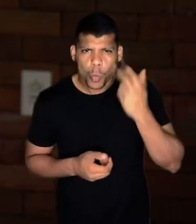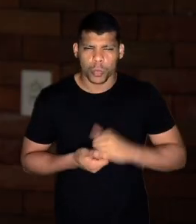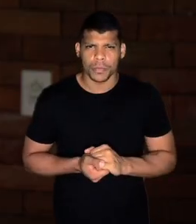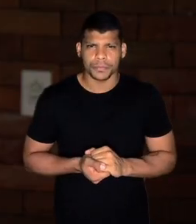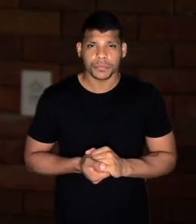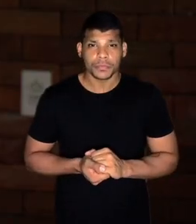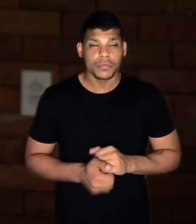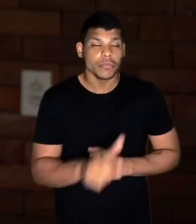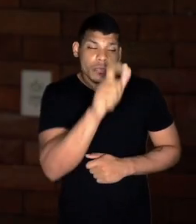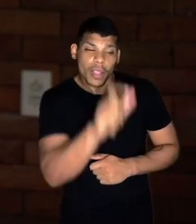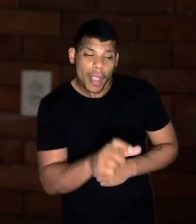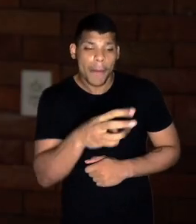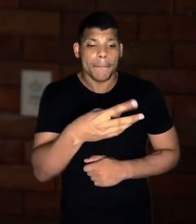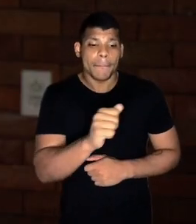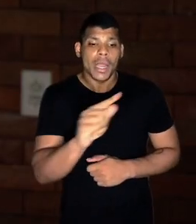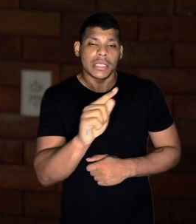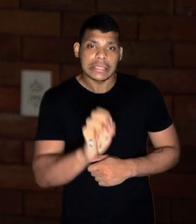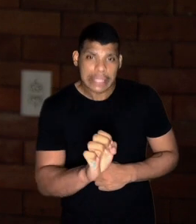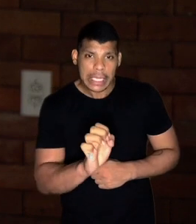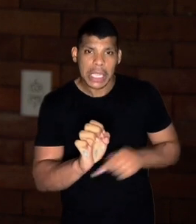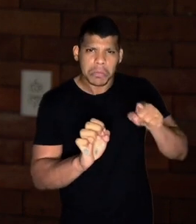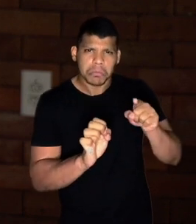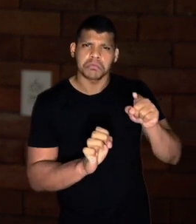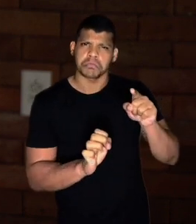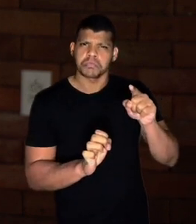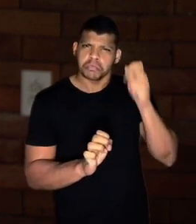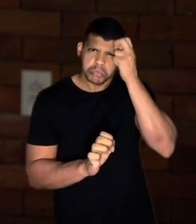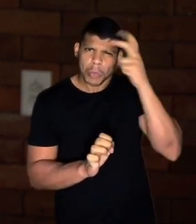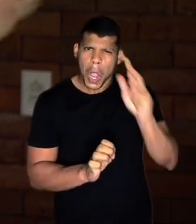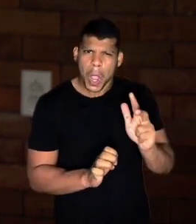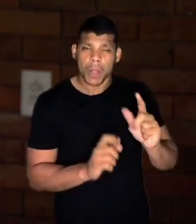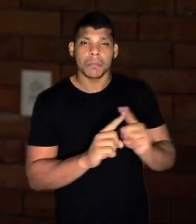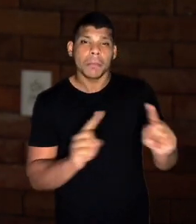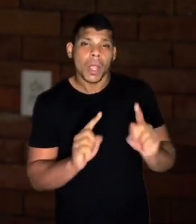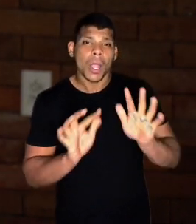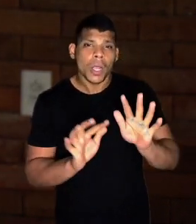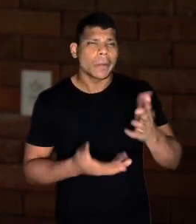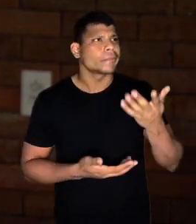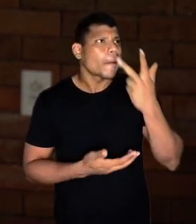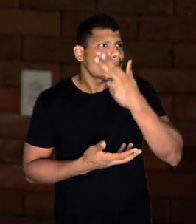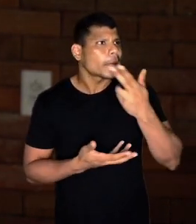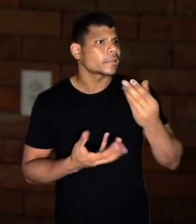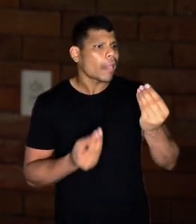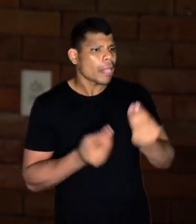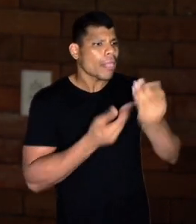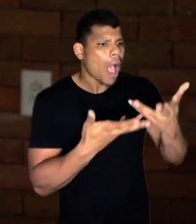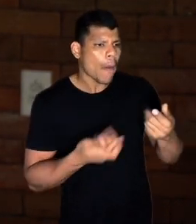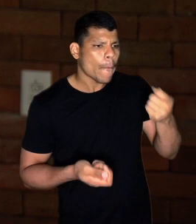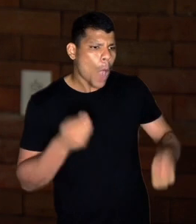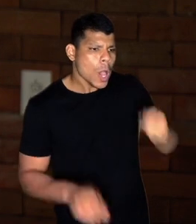a dona Mazé é uma mestra de pé no chão tá mas que leva essa essa celebração